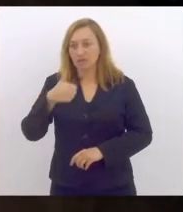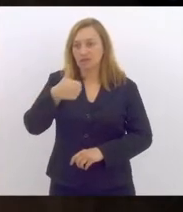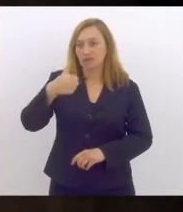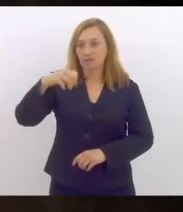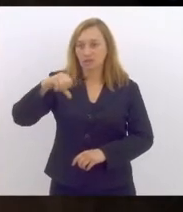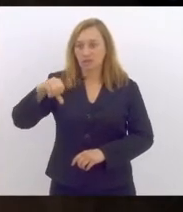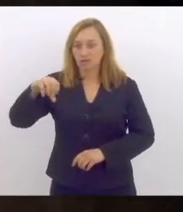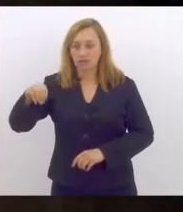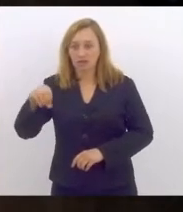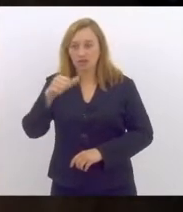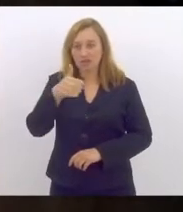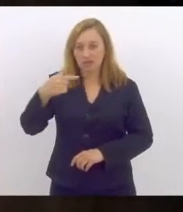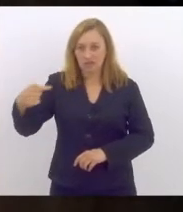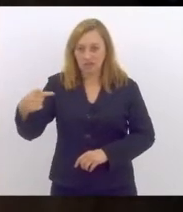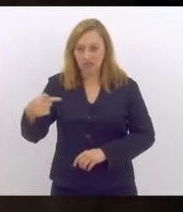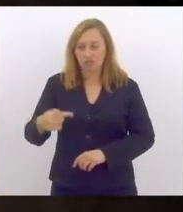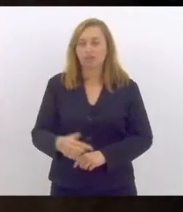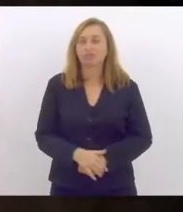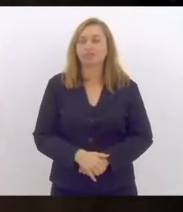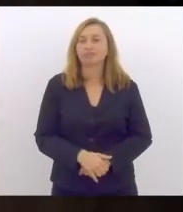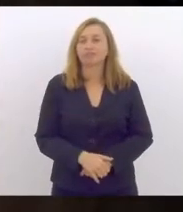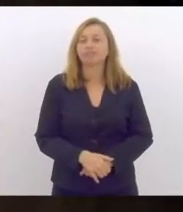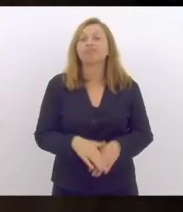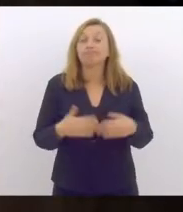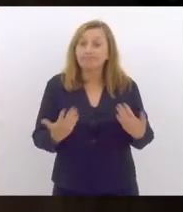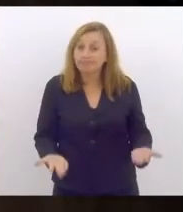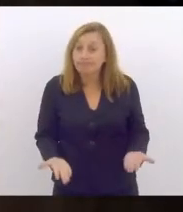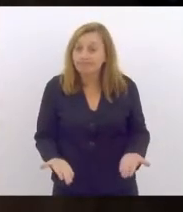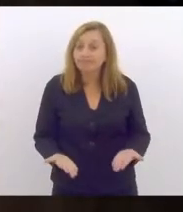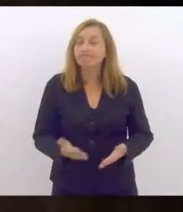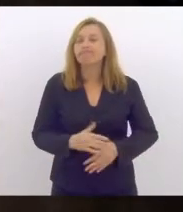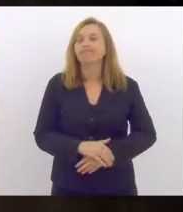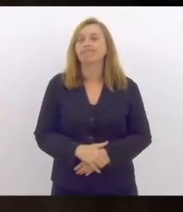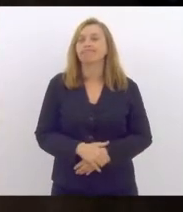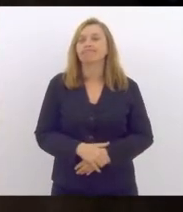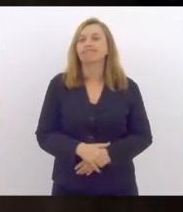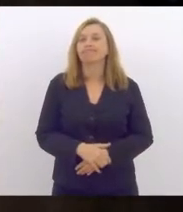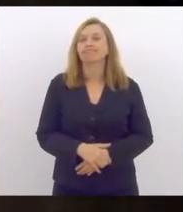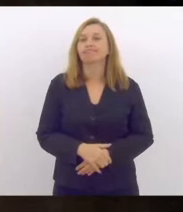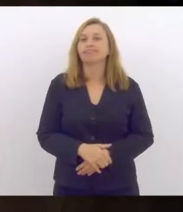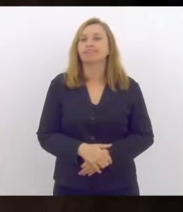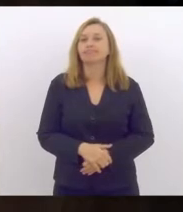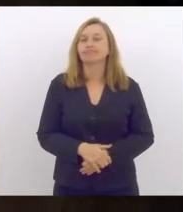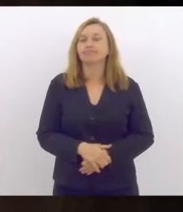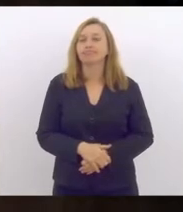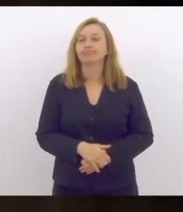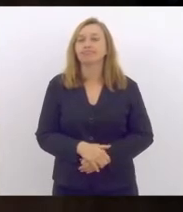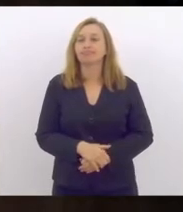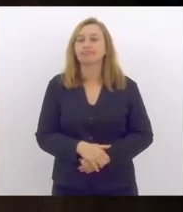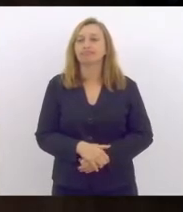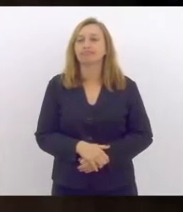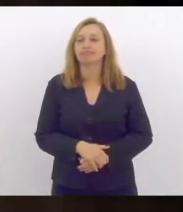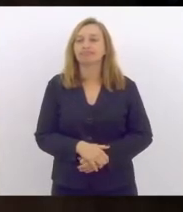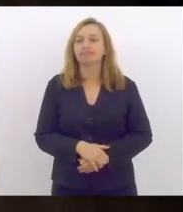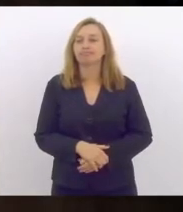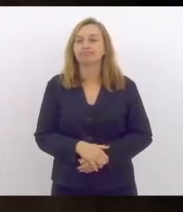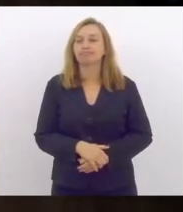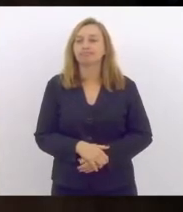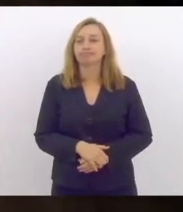de 17. Então, tendo em vista que o